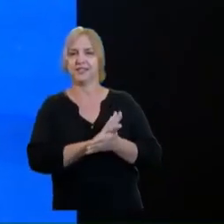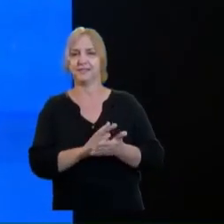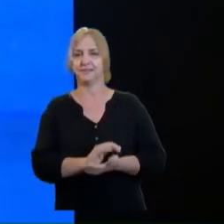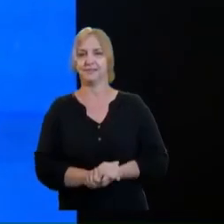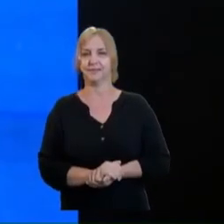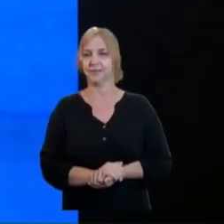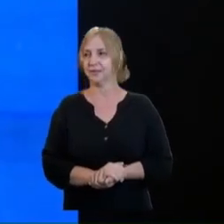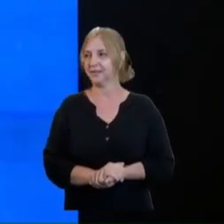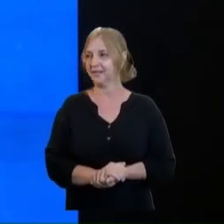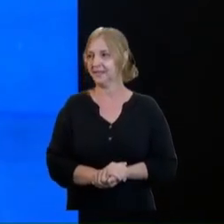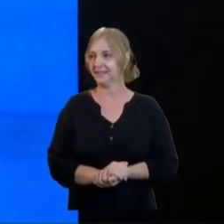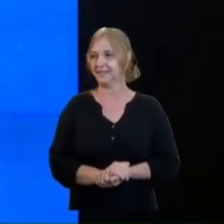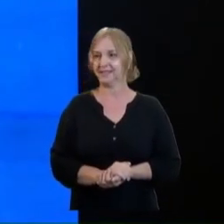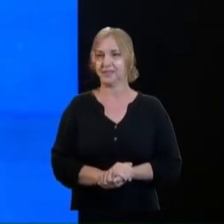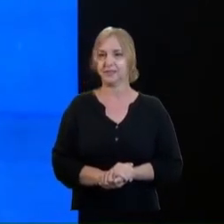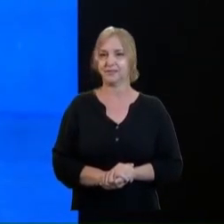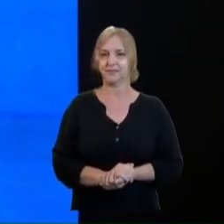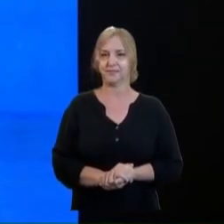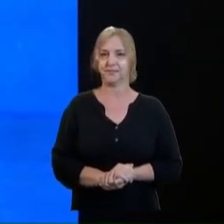Gente,